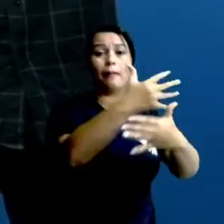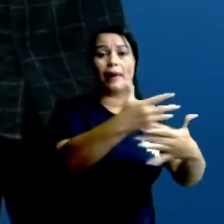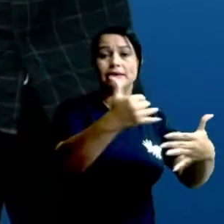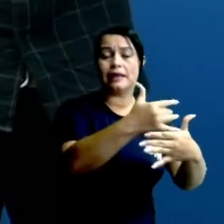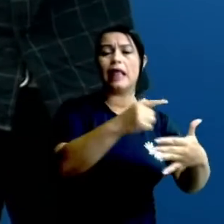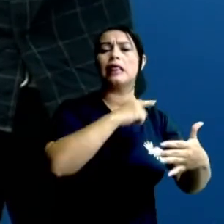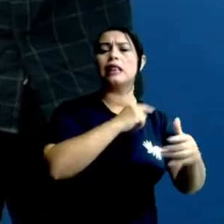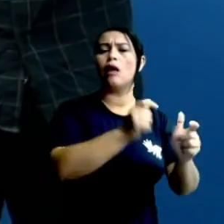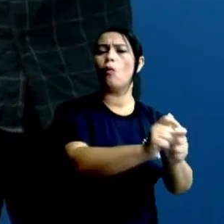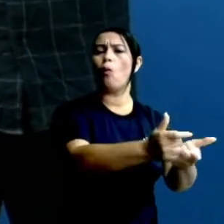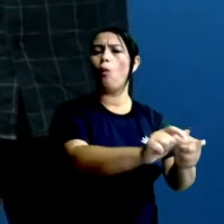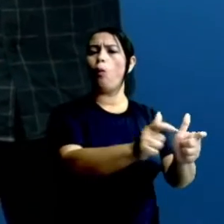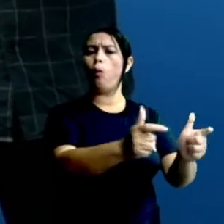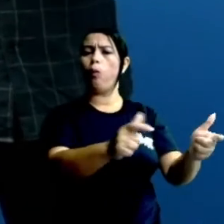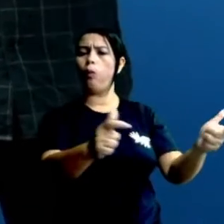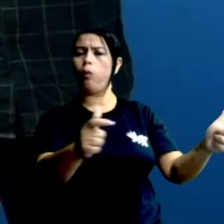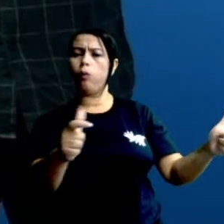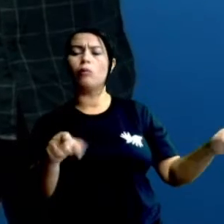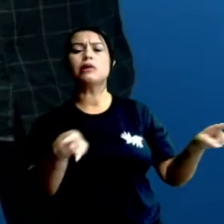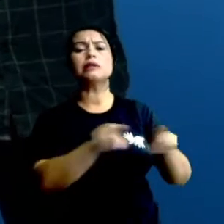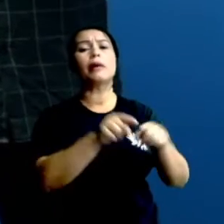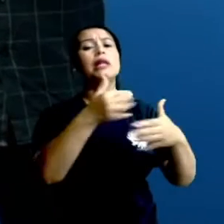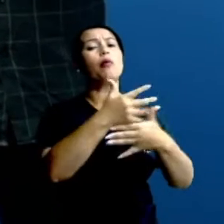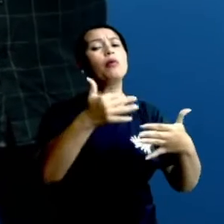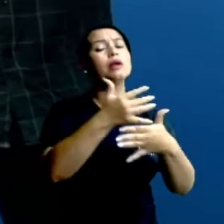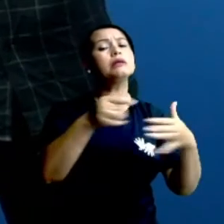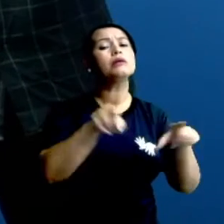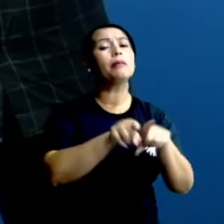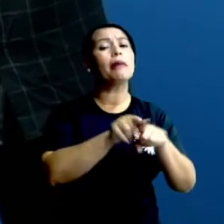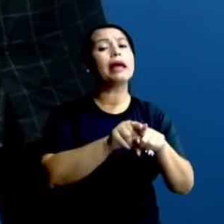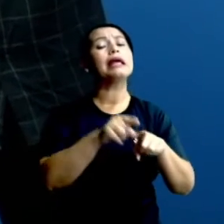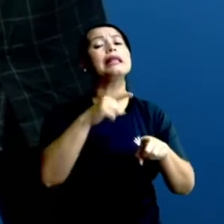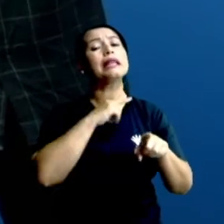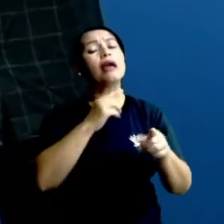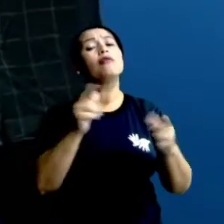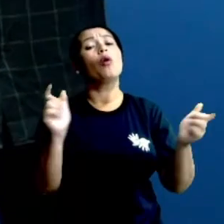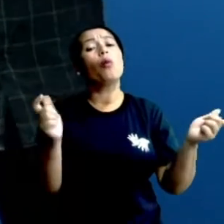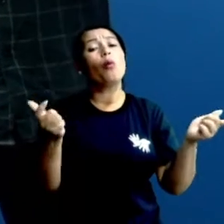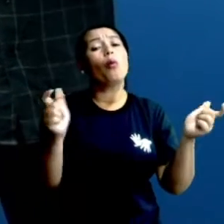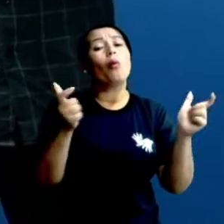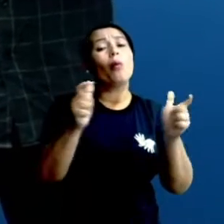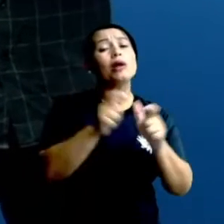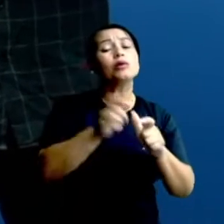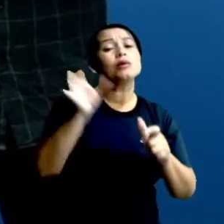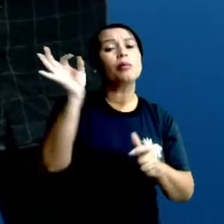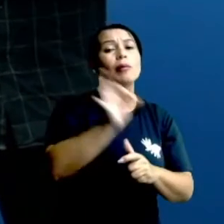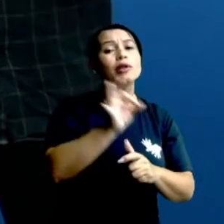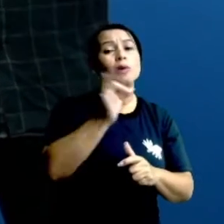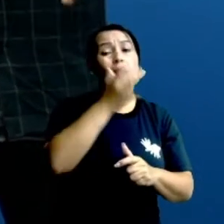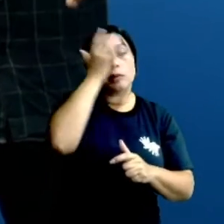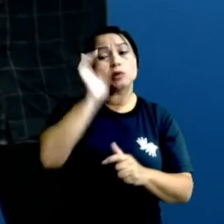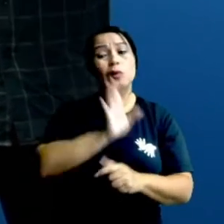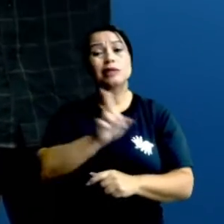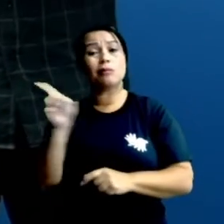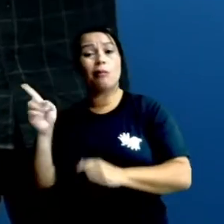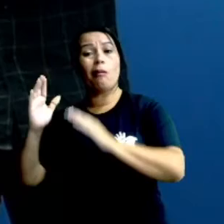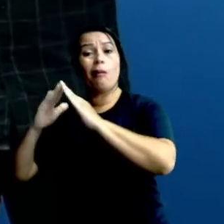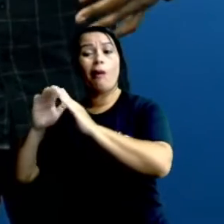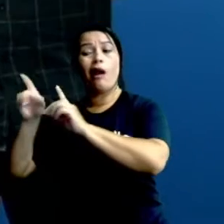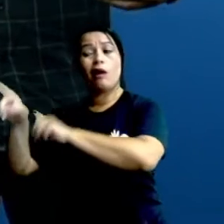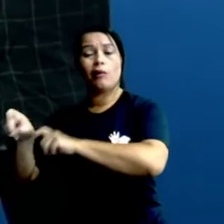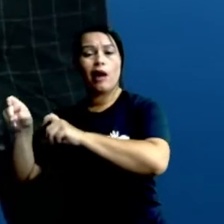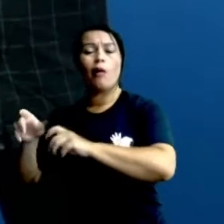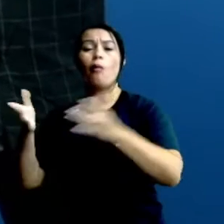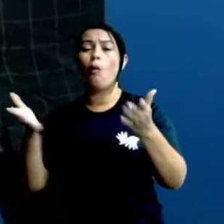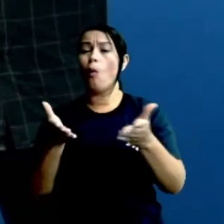o aumento da população das cidades e, consequentemente, uma redução percentual da população no campo. Por exemplo, o Brasil